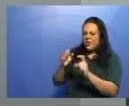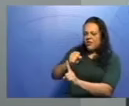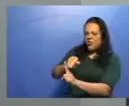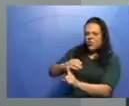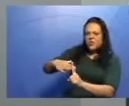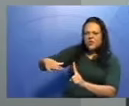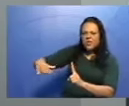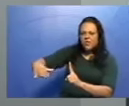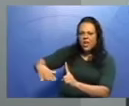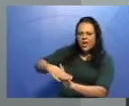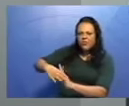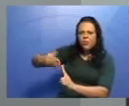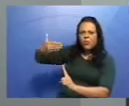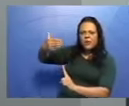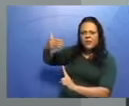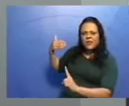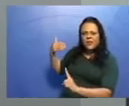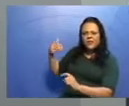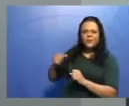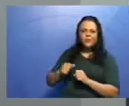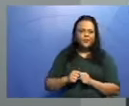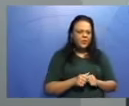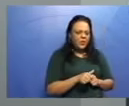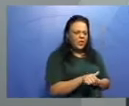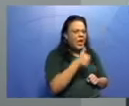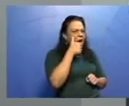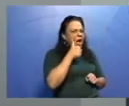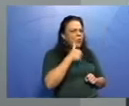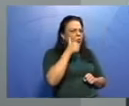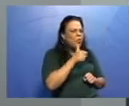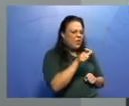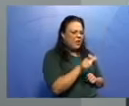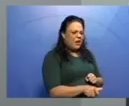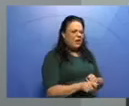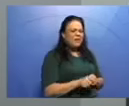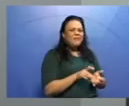que fingir à sociedade, mostrar à sociedade que ela era feliz no casamento. Então, ela arrumava